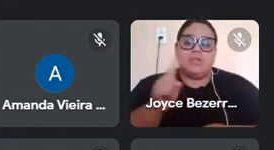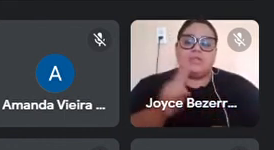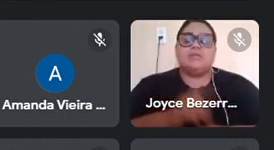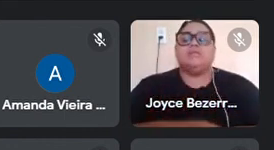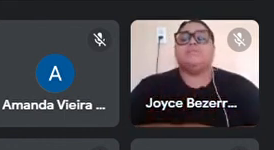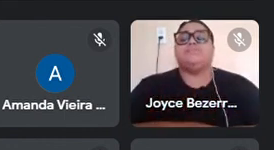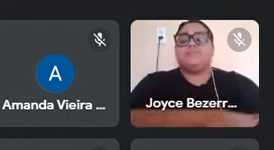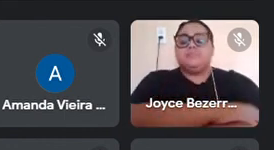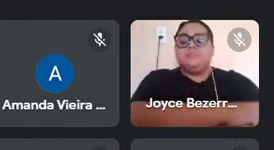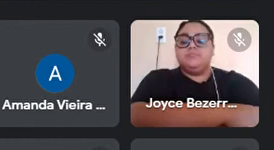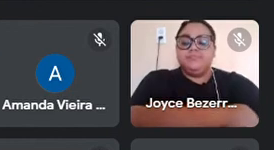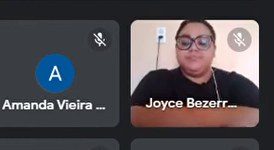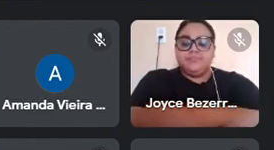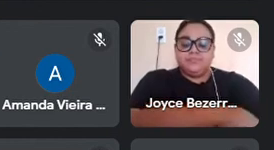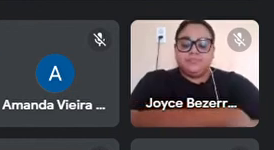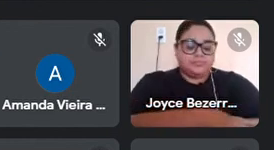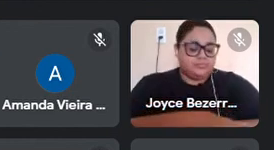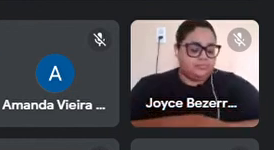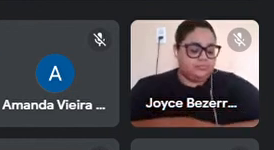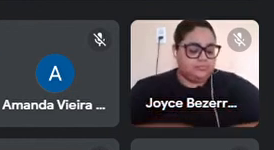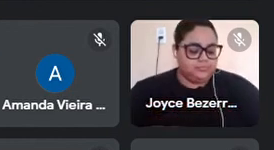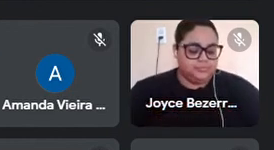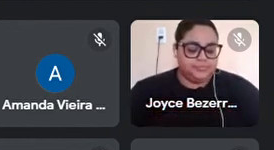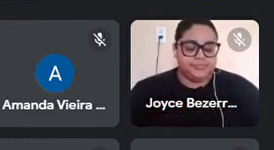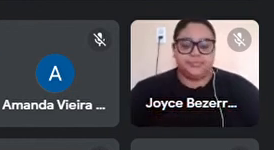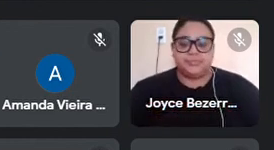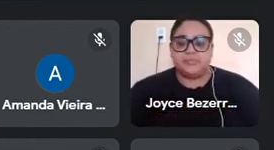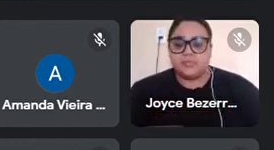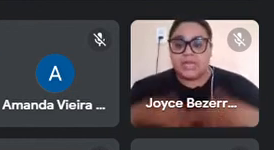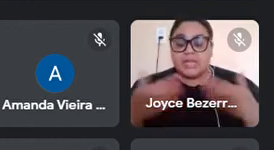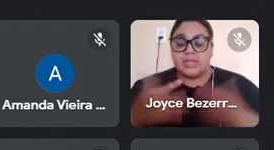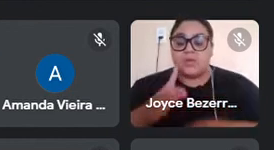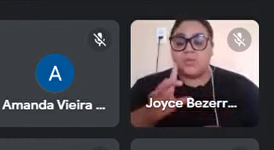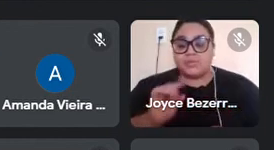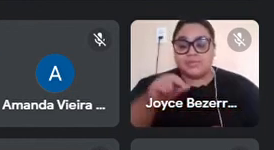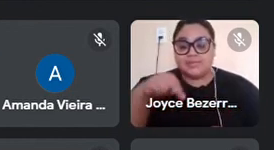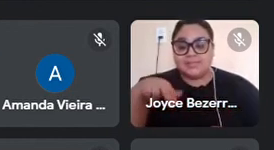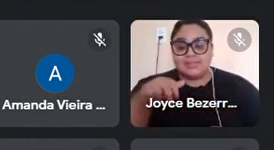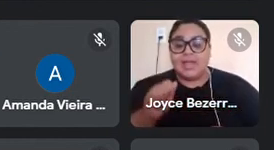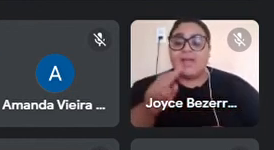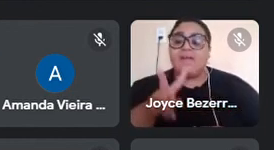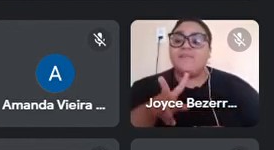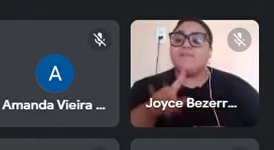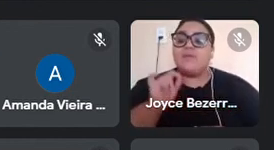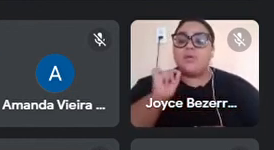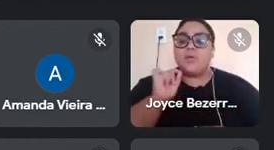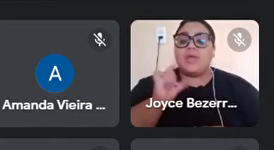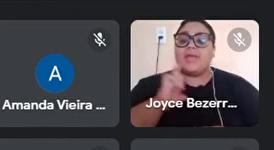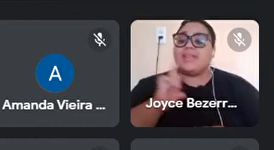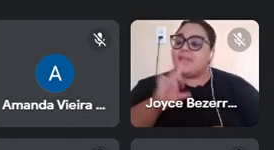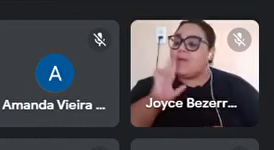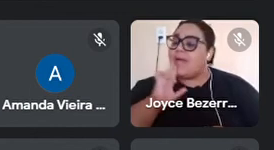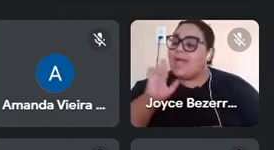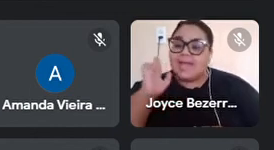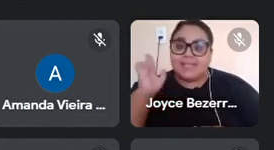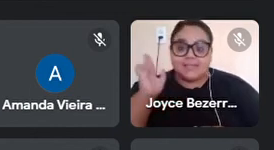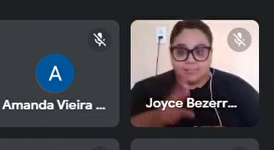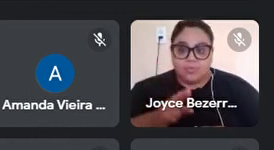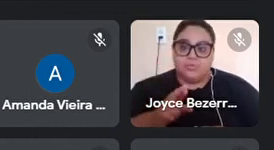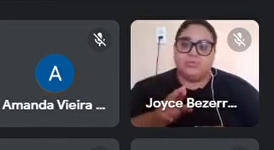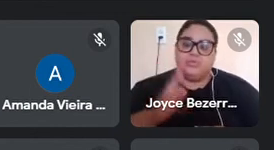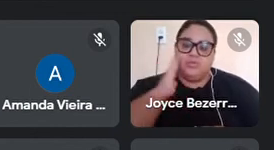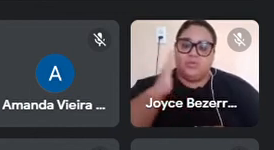pirar nas loucuras que a gente vê por aí, certo? Então, esse DNA, ele vai desencadear uma resposta do nosso sistema imune,